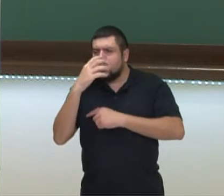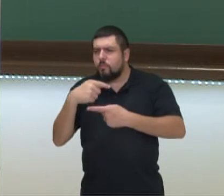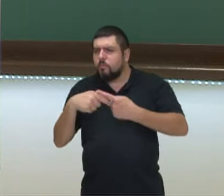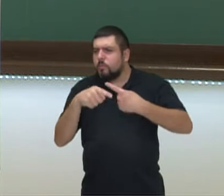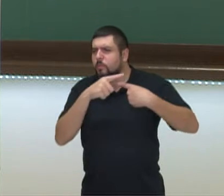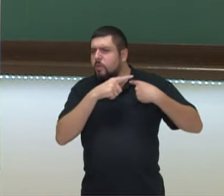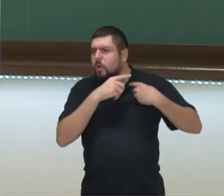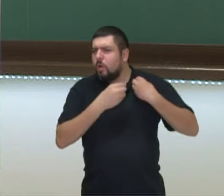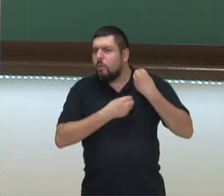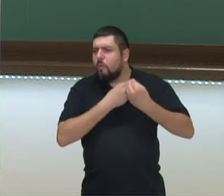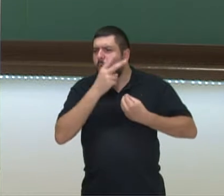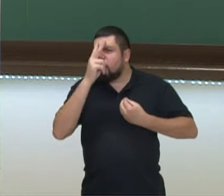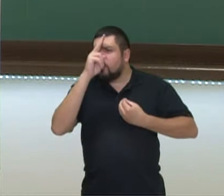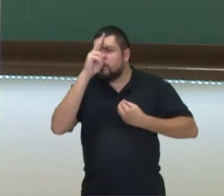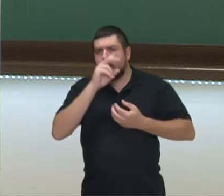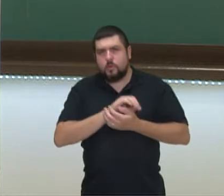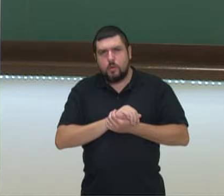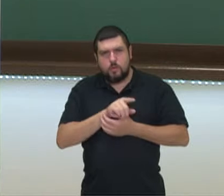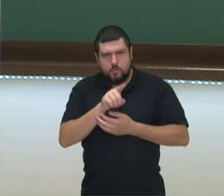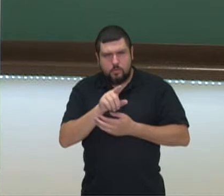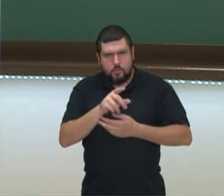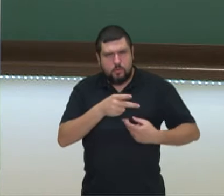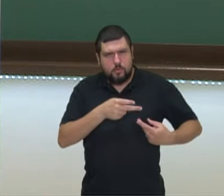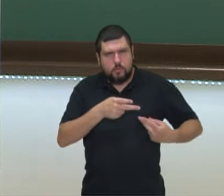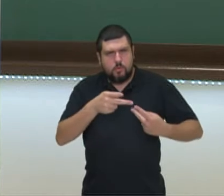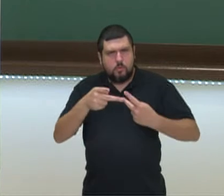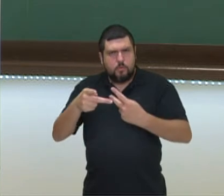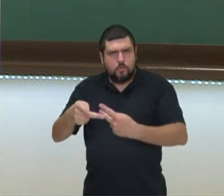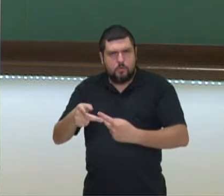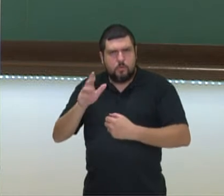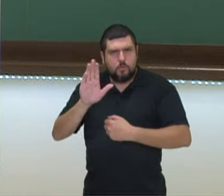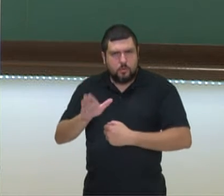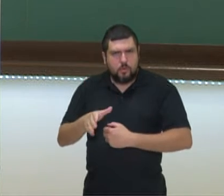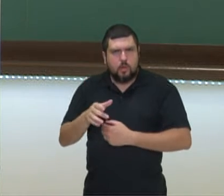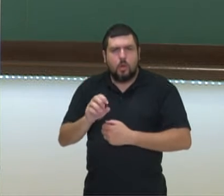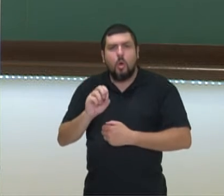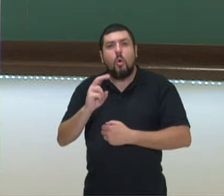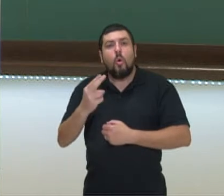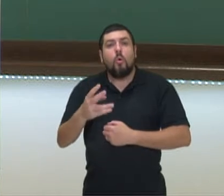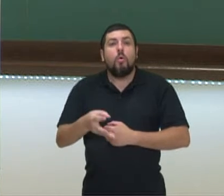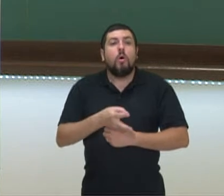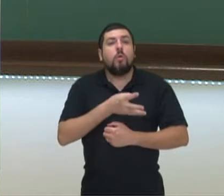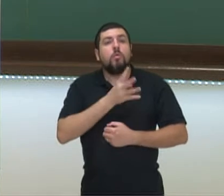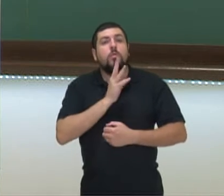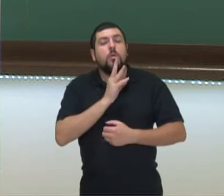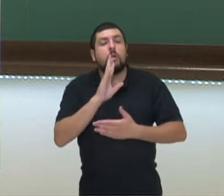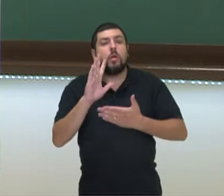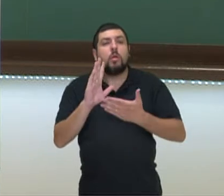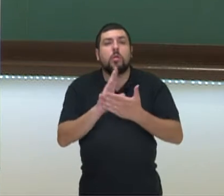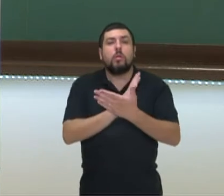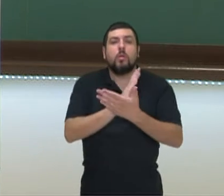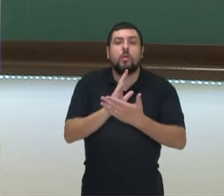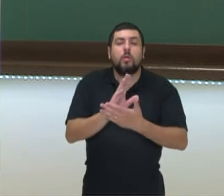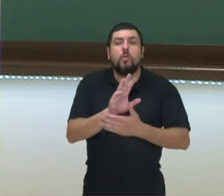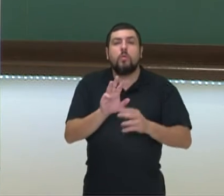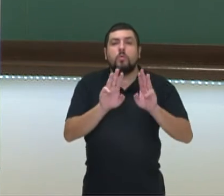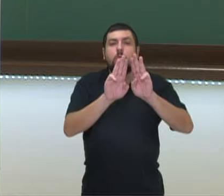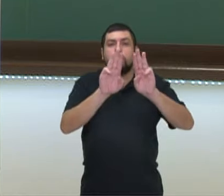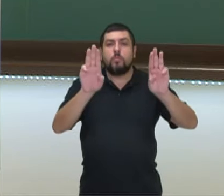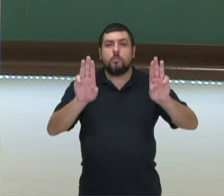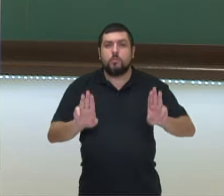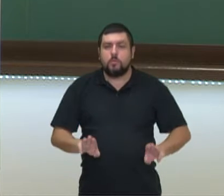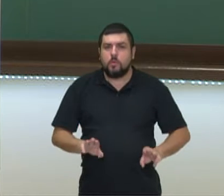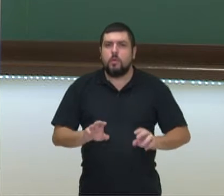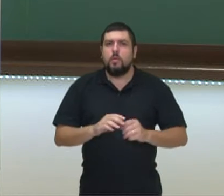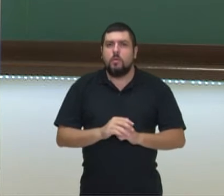algum museu? Você já visitou esse museu? Ou conhece outros museus, né? Nós temos aí museus no estado do Paraná,